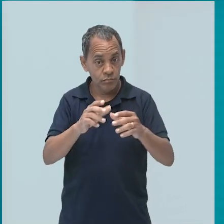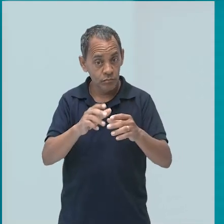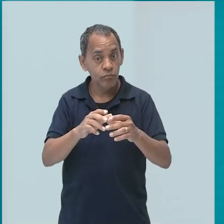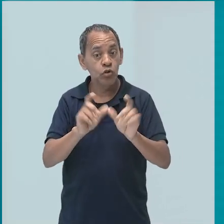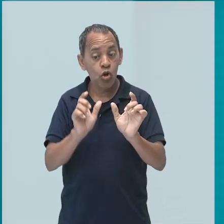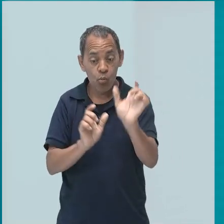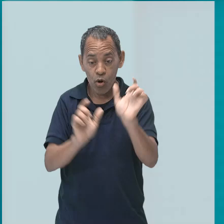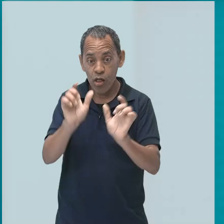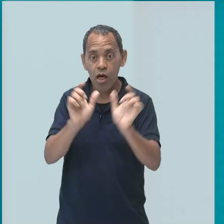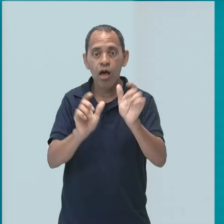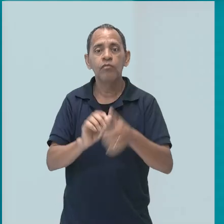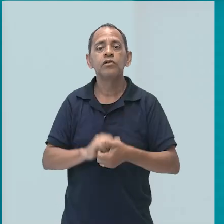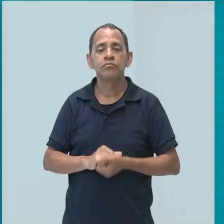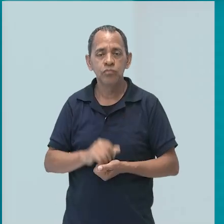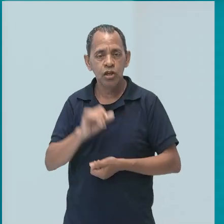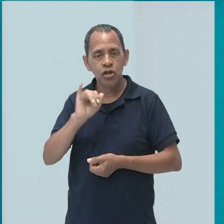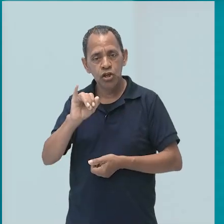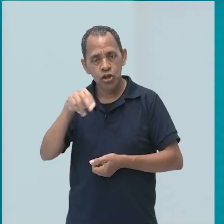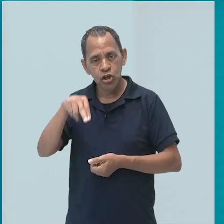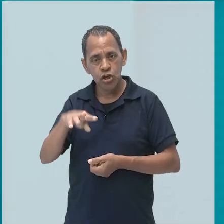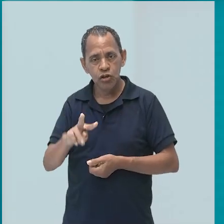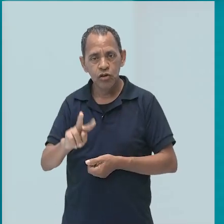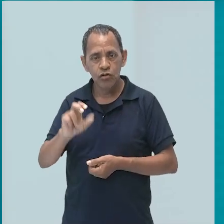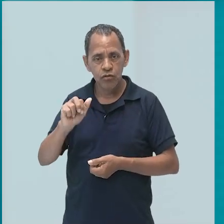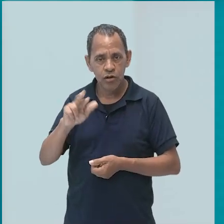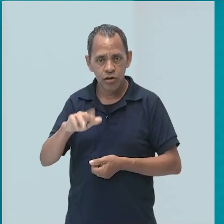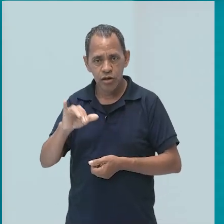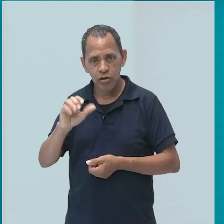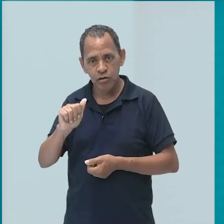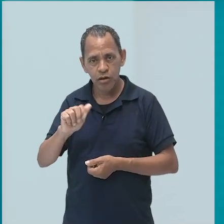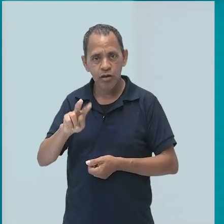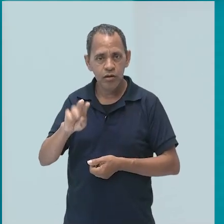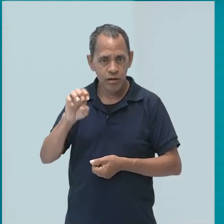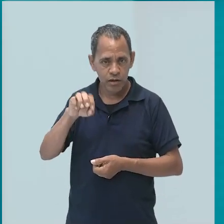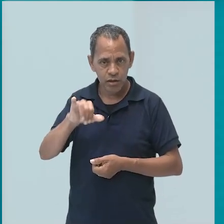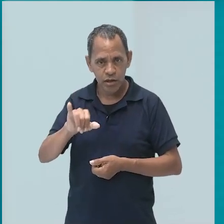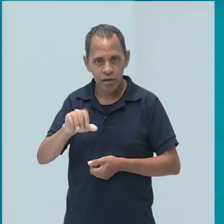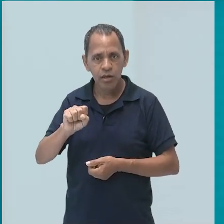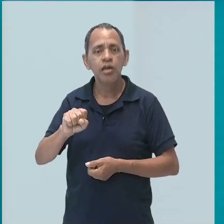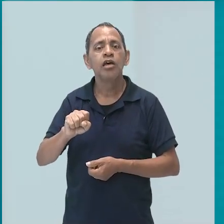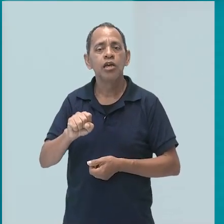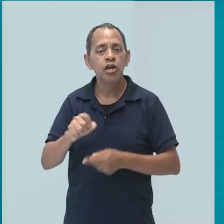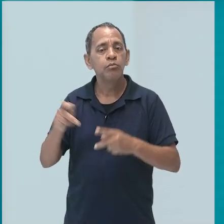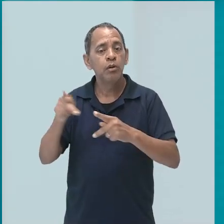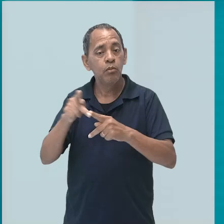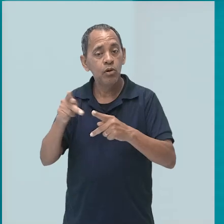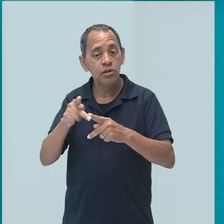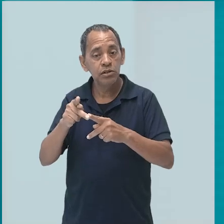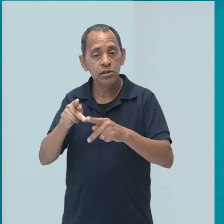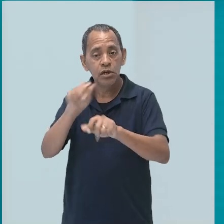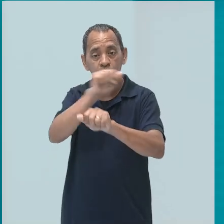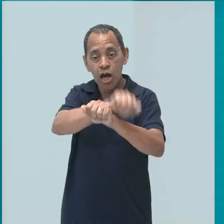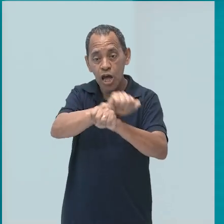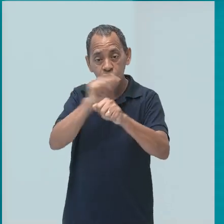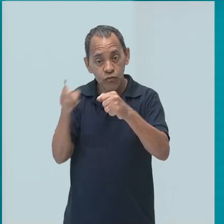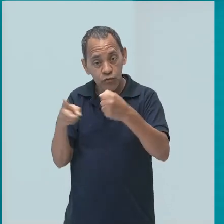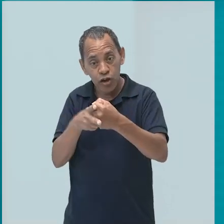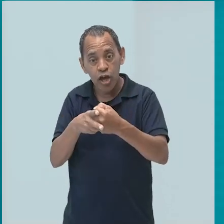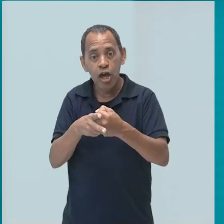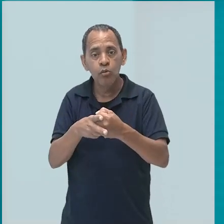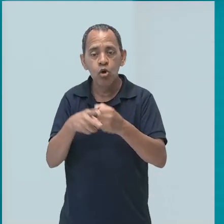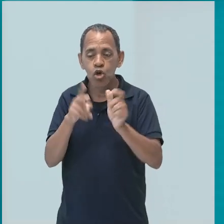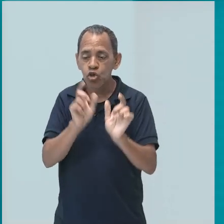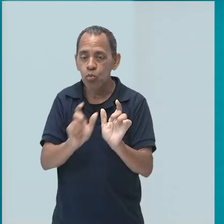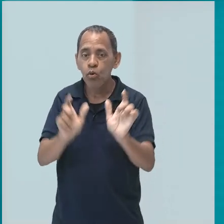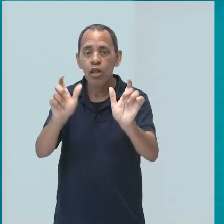palavras invariáveis, preposição, certo? Advérbio, são palavras que não